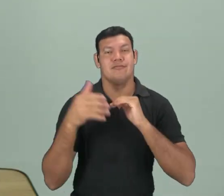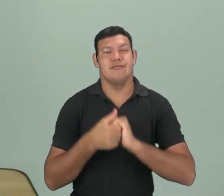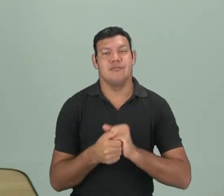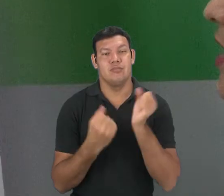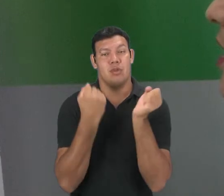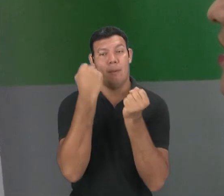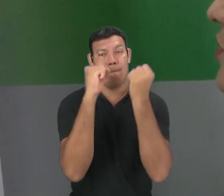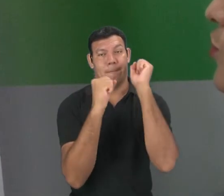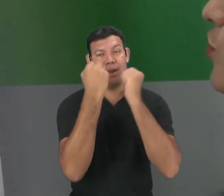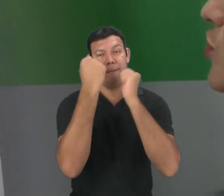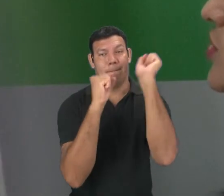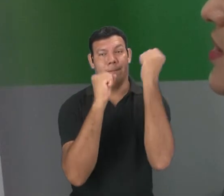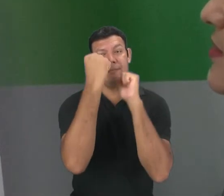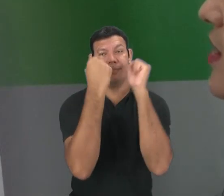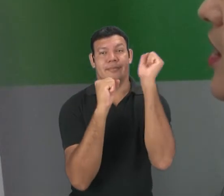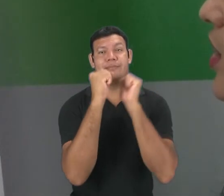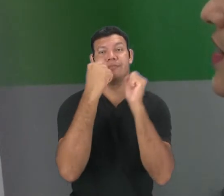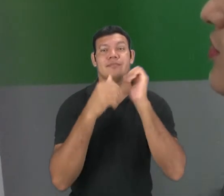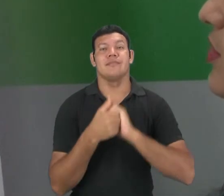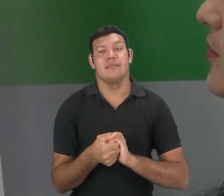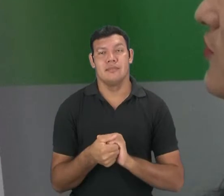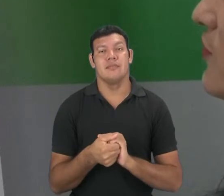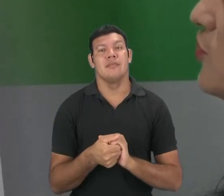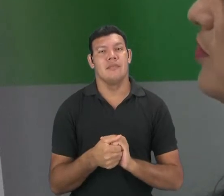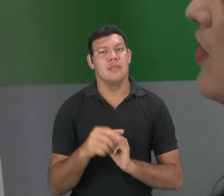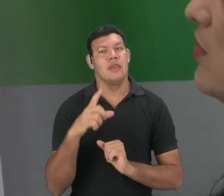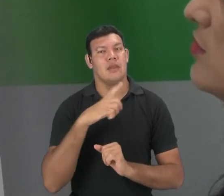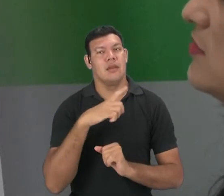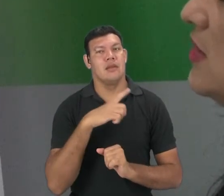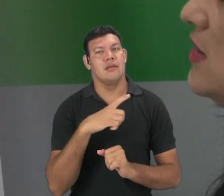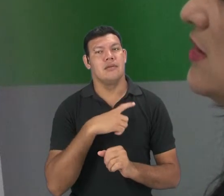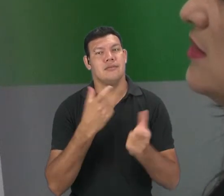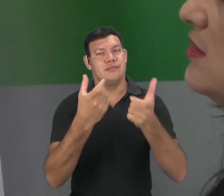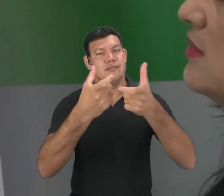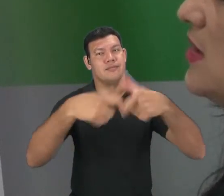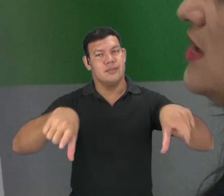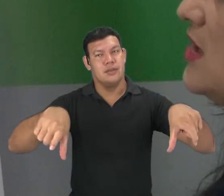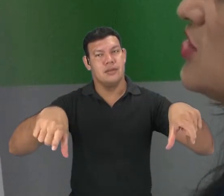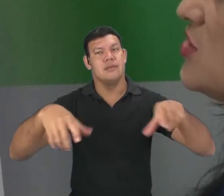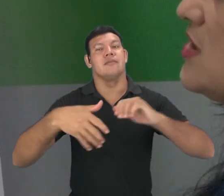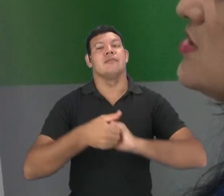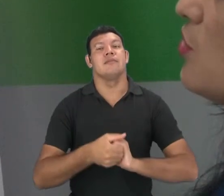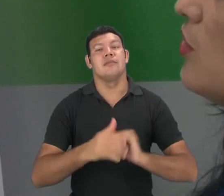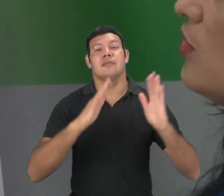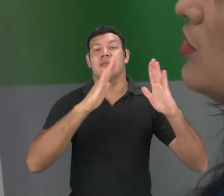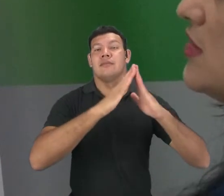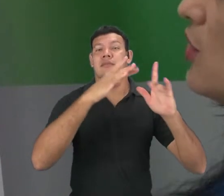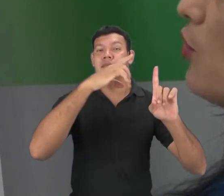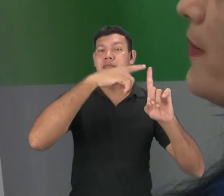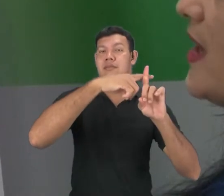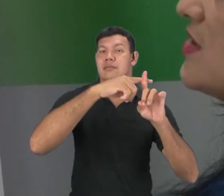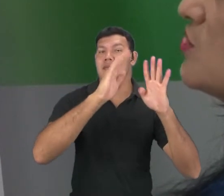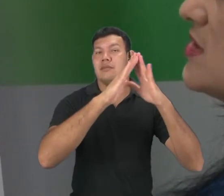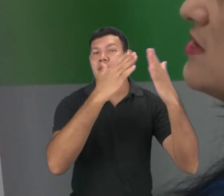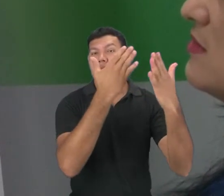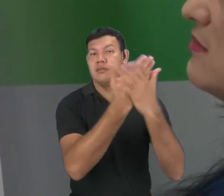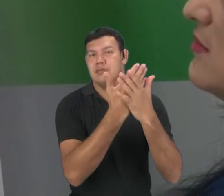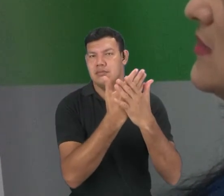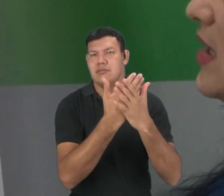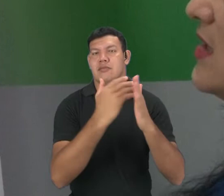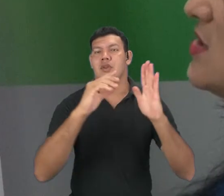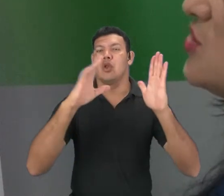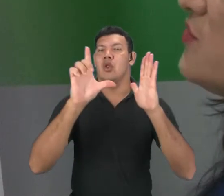essa questão. Indústria, aqui tem um campo de futebol, tem igreja, tem escola, ó, tem